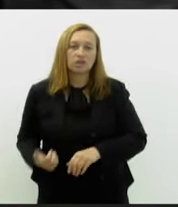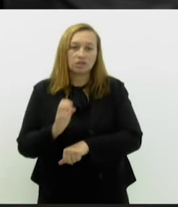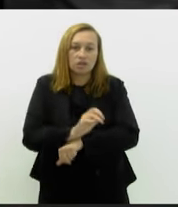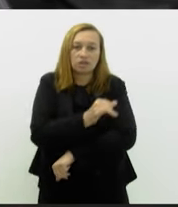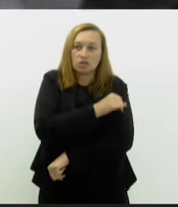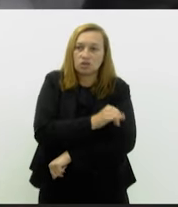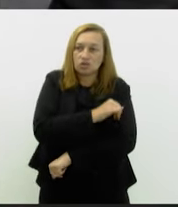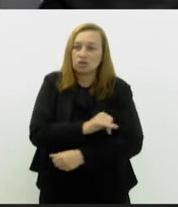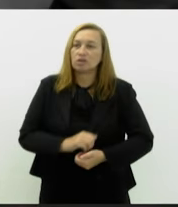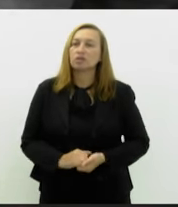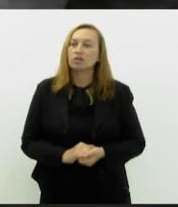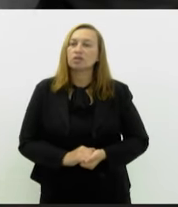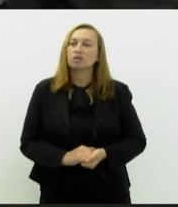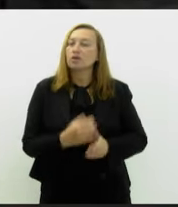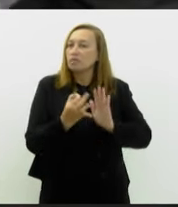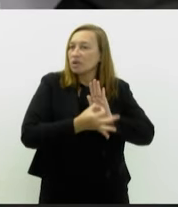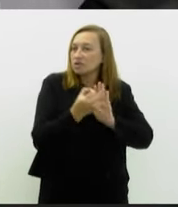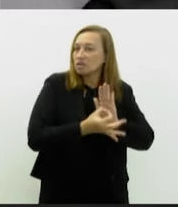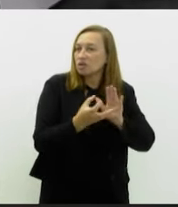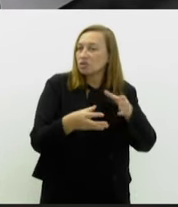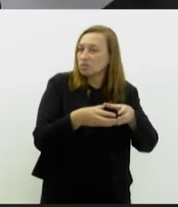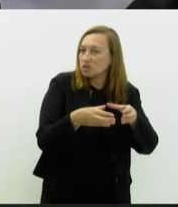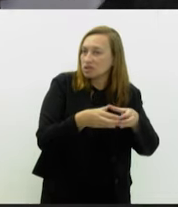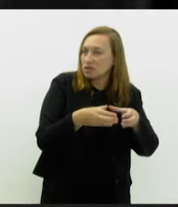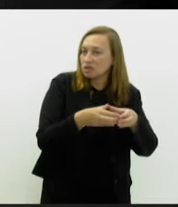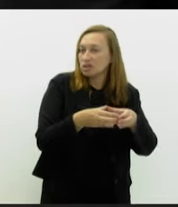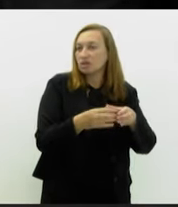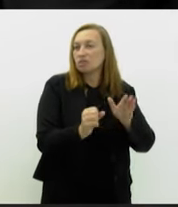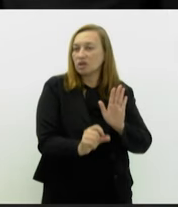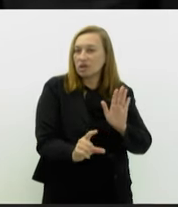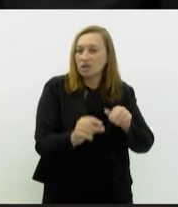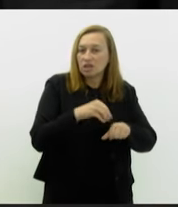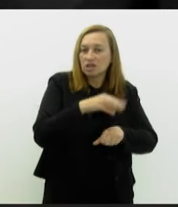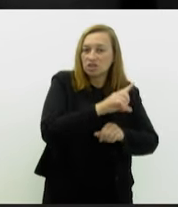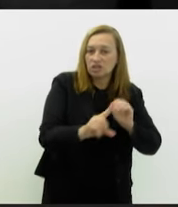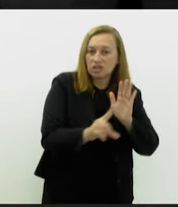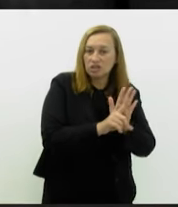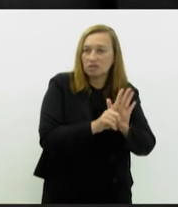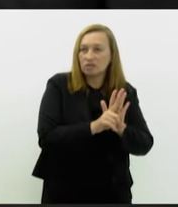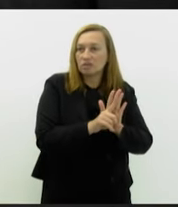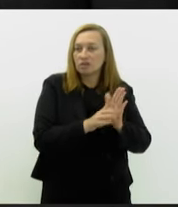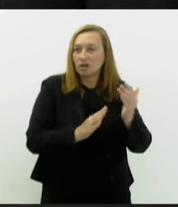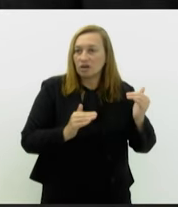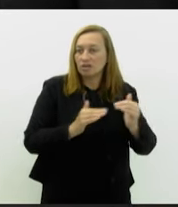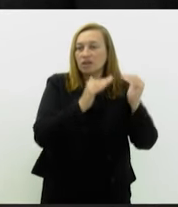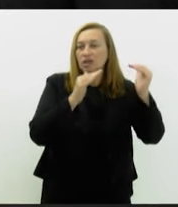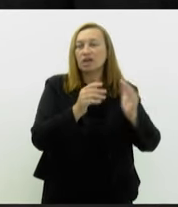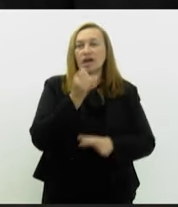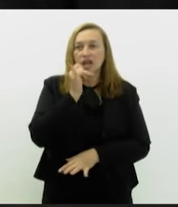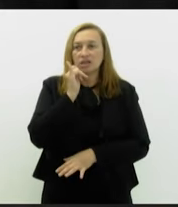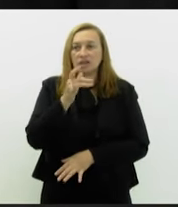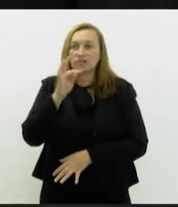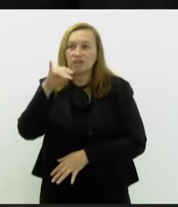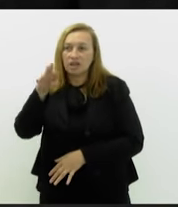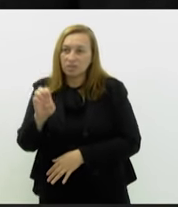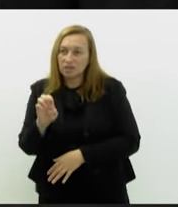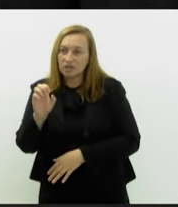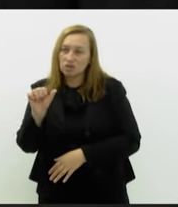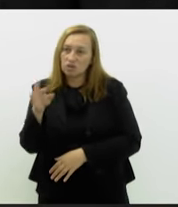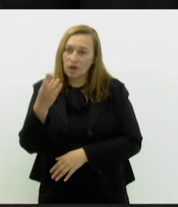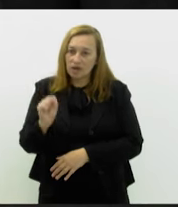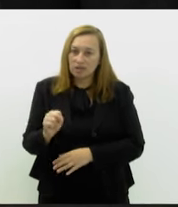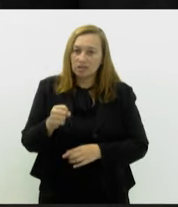Janeiro. Parecer da Comissão de Indicações Legislativas favorável, relator deputado Felipe Soares.